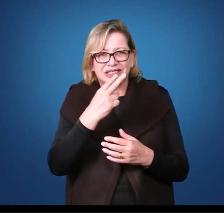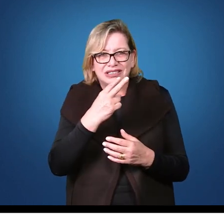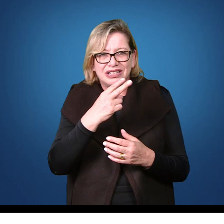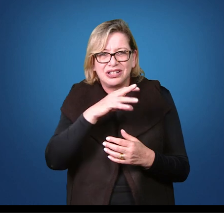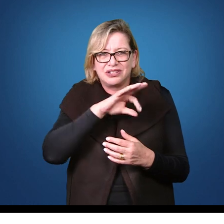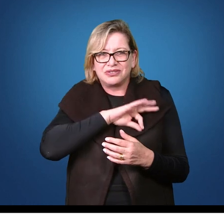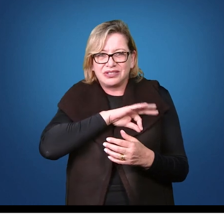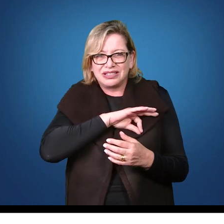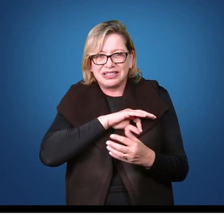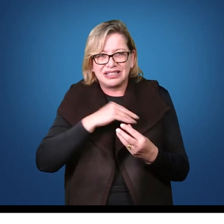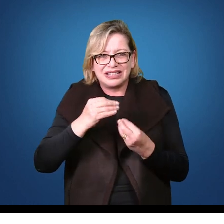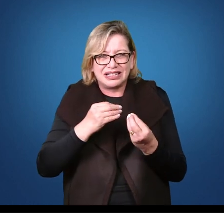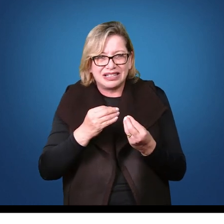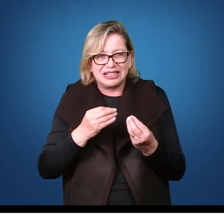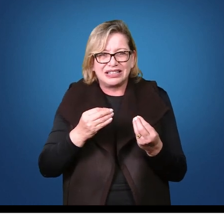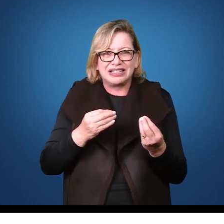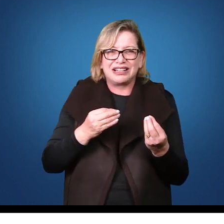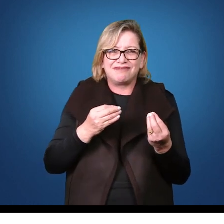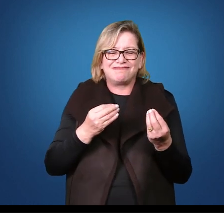Detetive como... Viela!